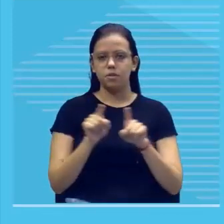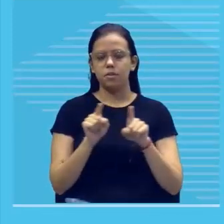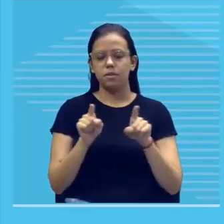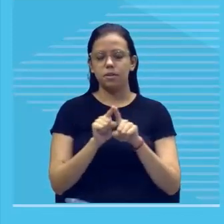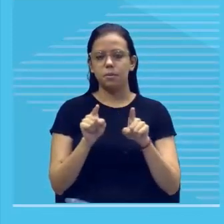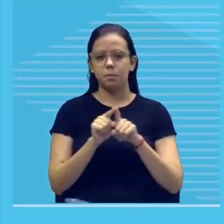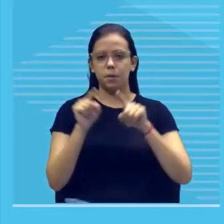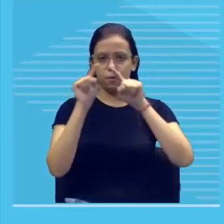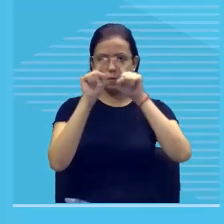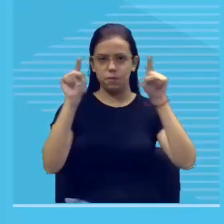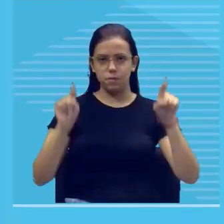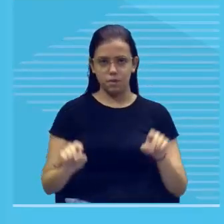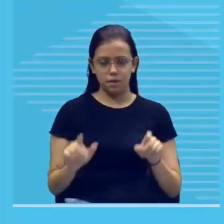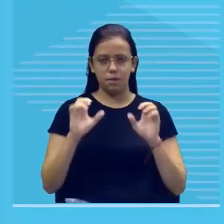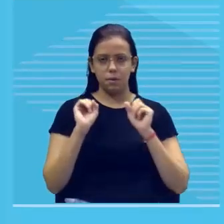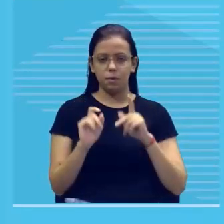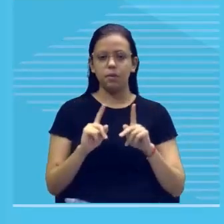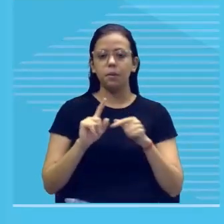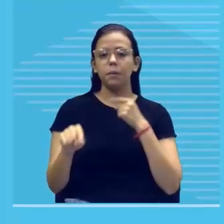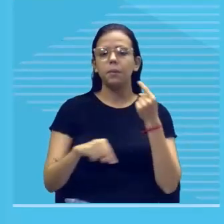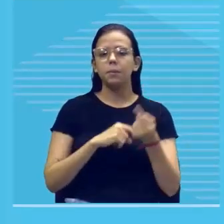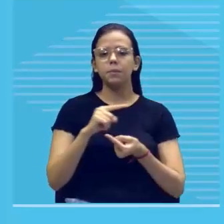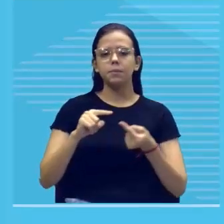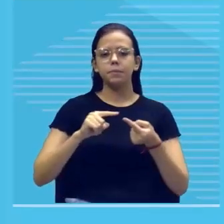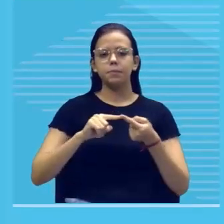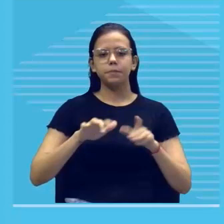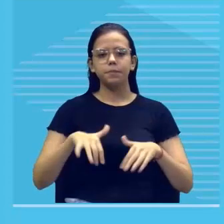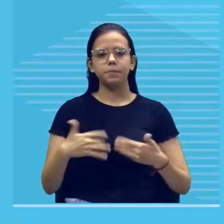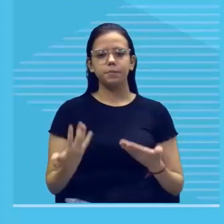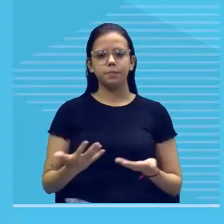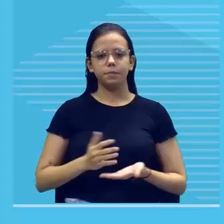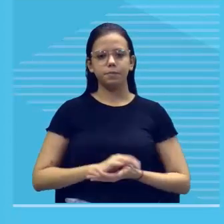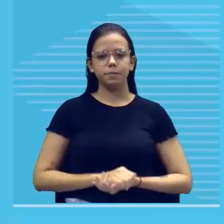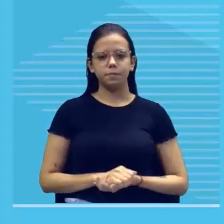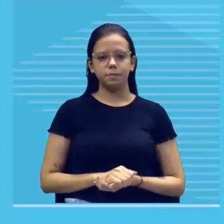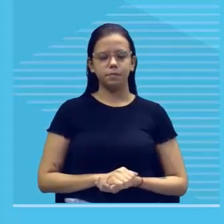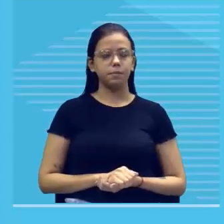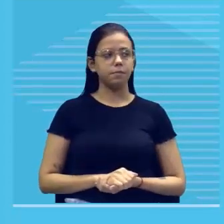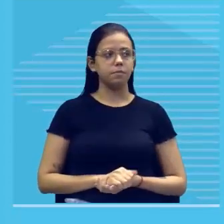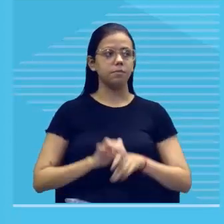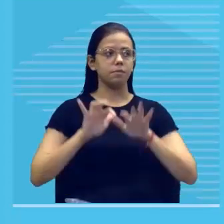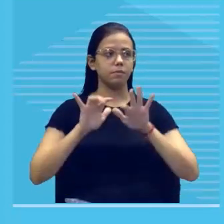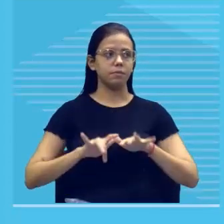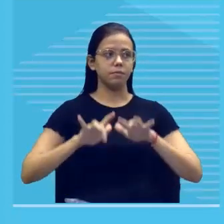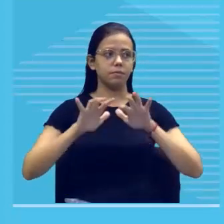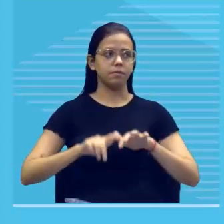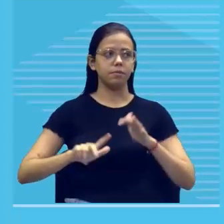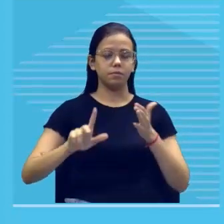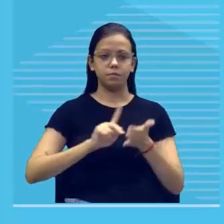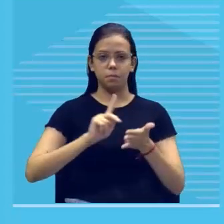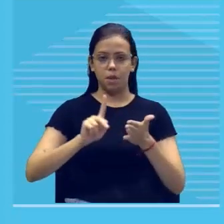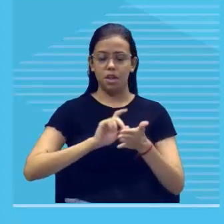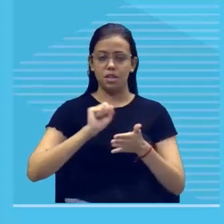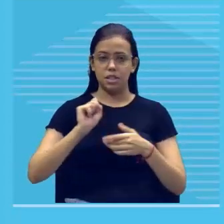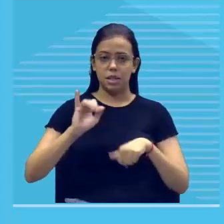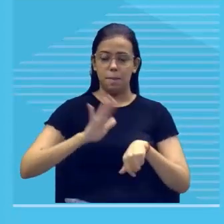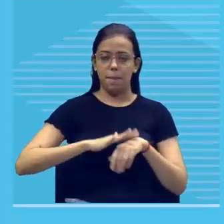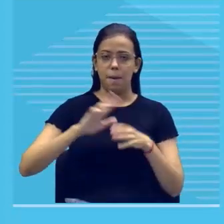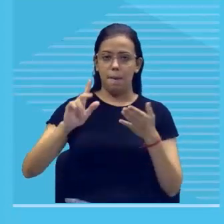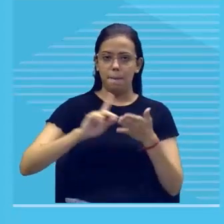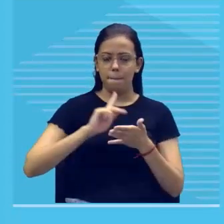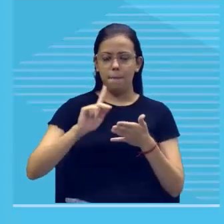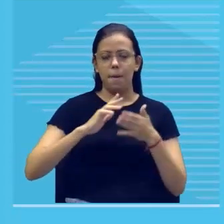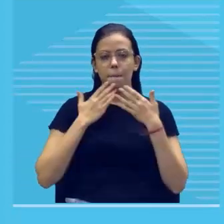Tá certo Qual é o objetivo digitalizar páginas quantos mas quanto mais página